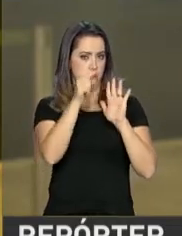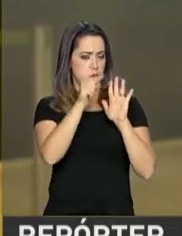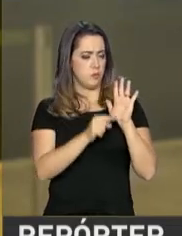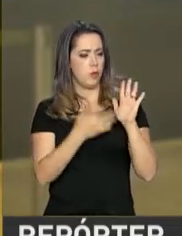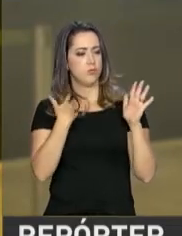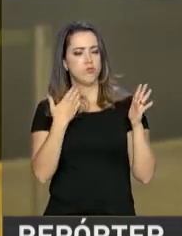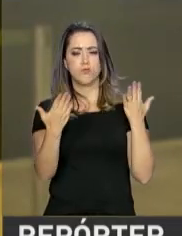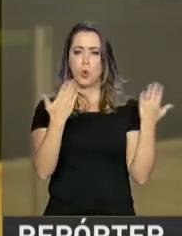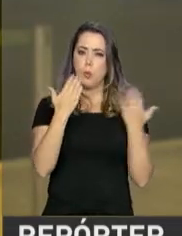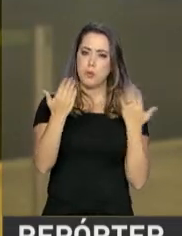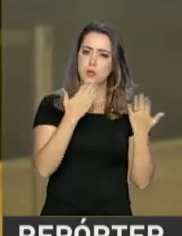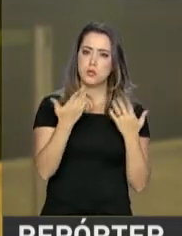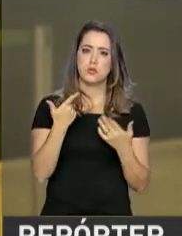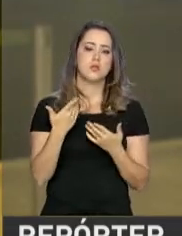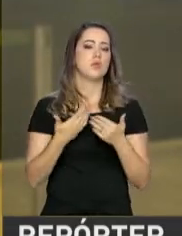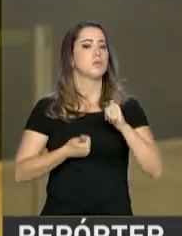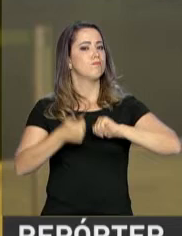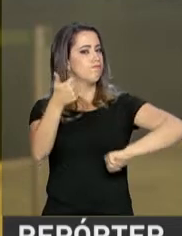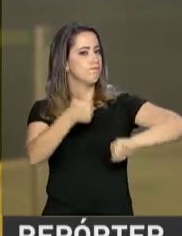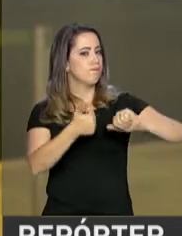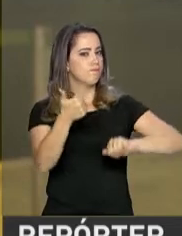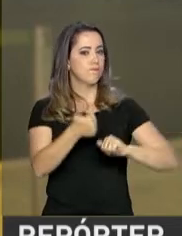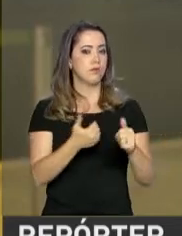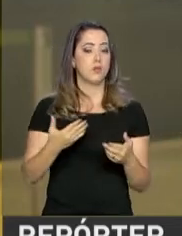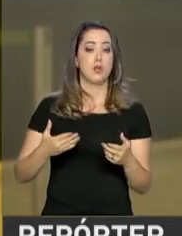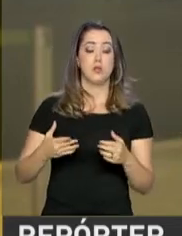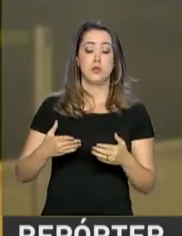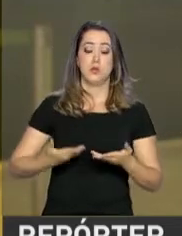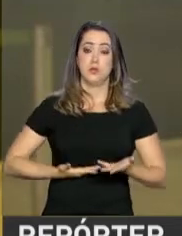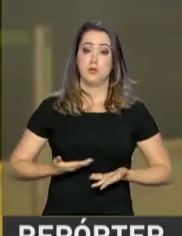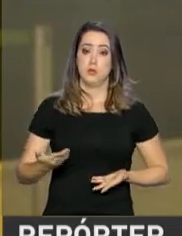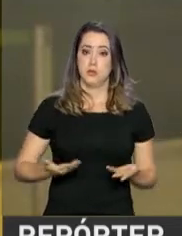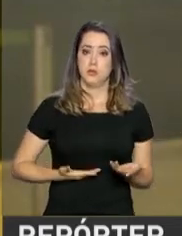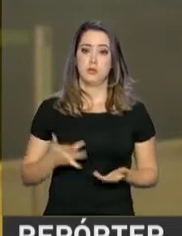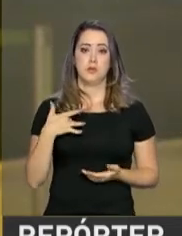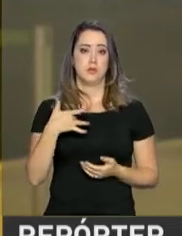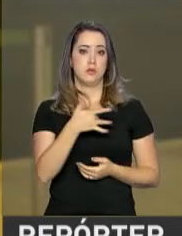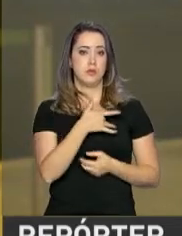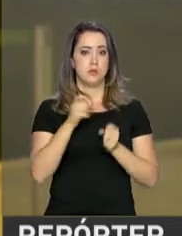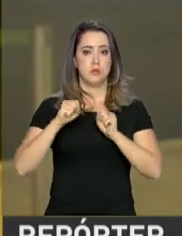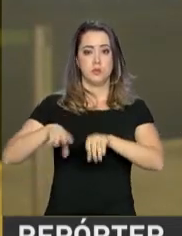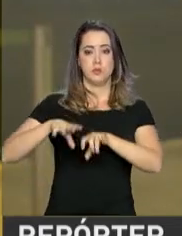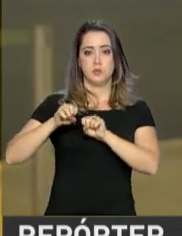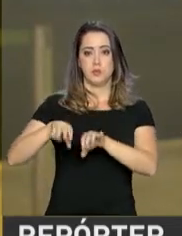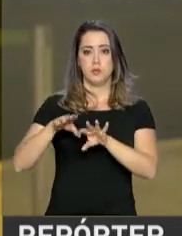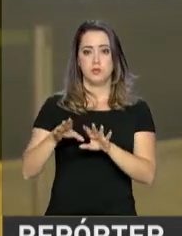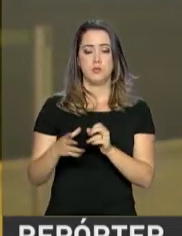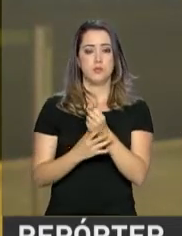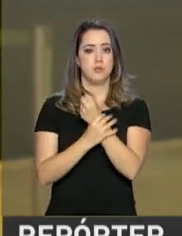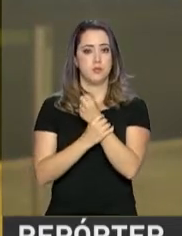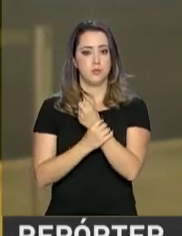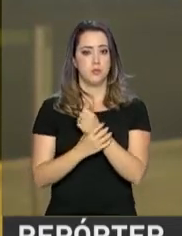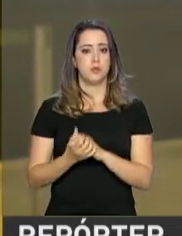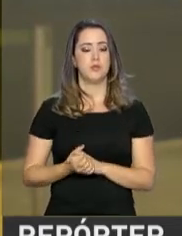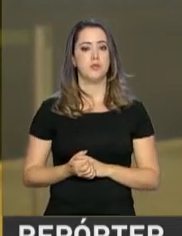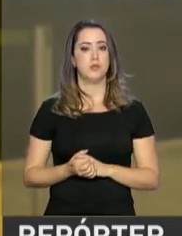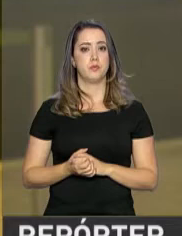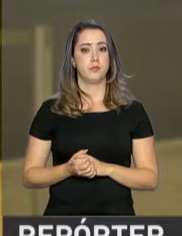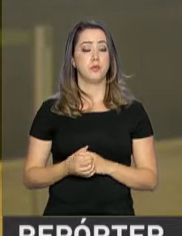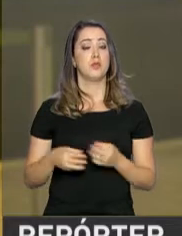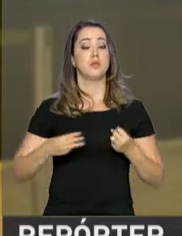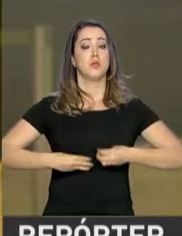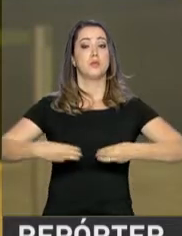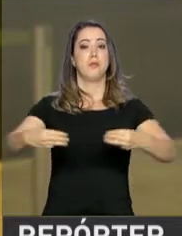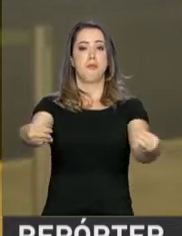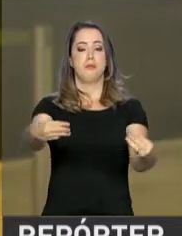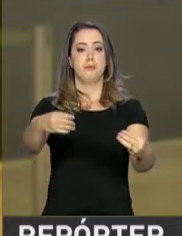análises para alcançar qualidade dos serviços públicos essenciais como saúde educação e segurança para o ministro